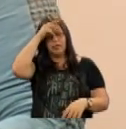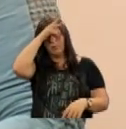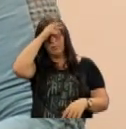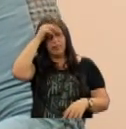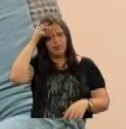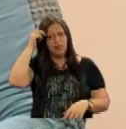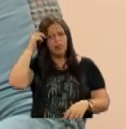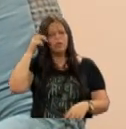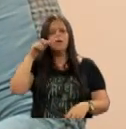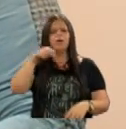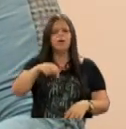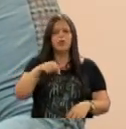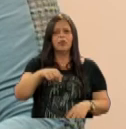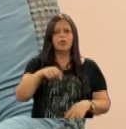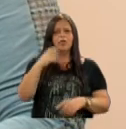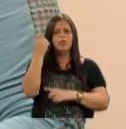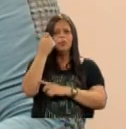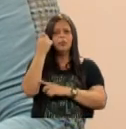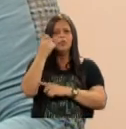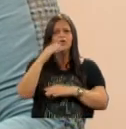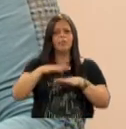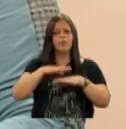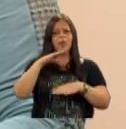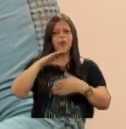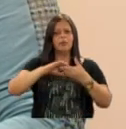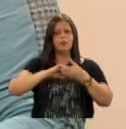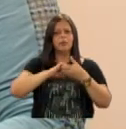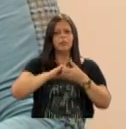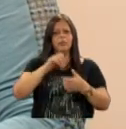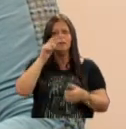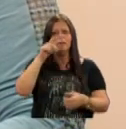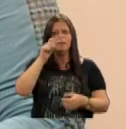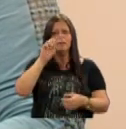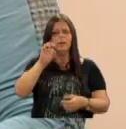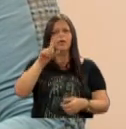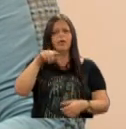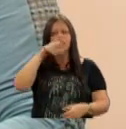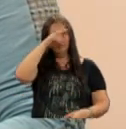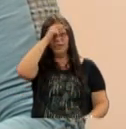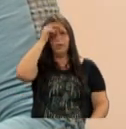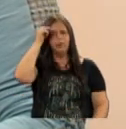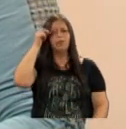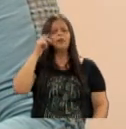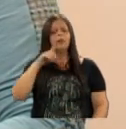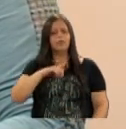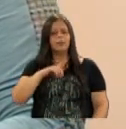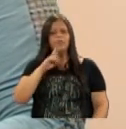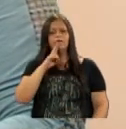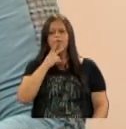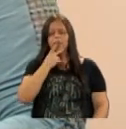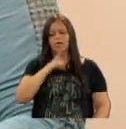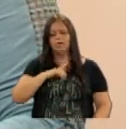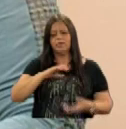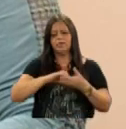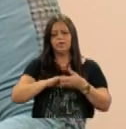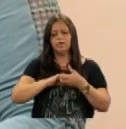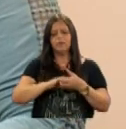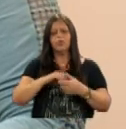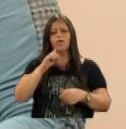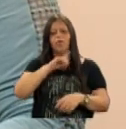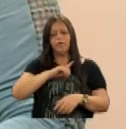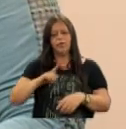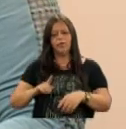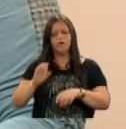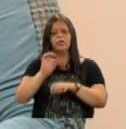prefeituras aqui no rio grande do sul os maiores parceiros nas nossas rapaz são as nossas prefeituras temos que reconhecer temos